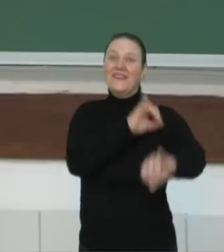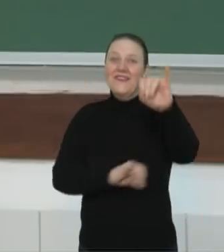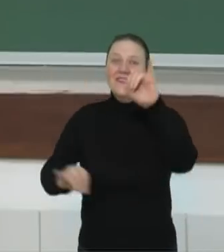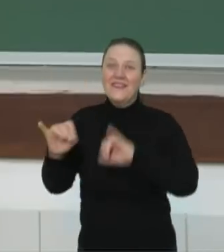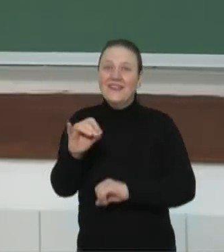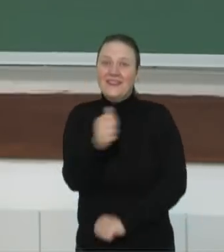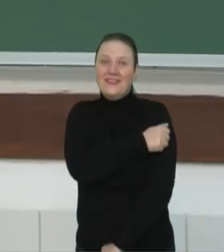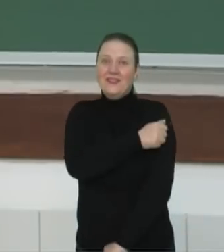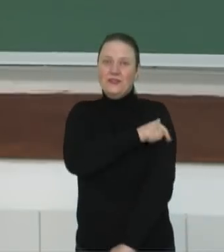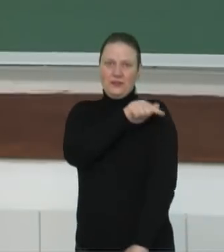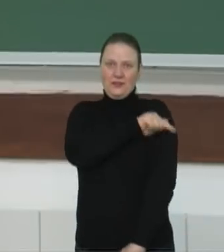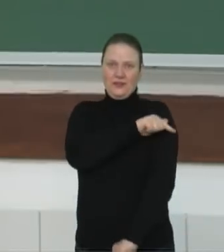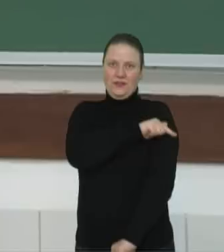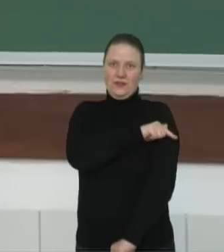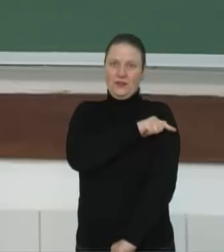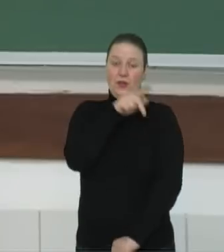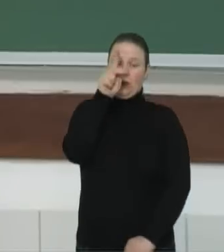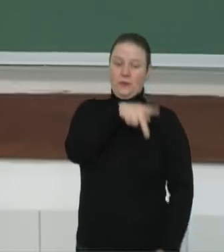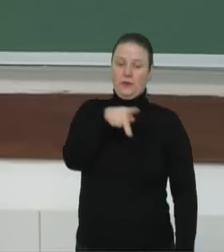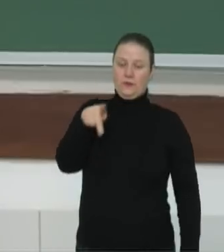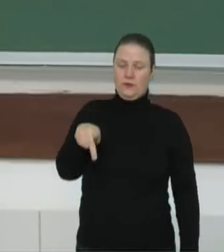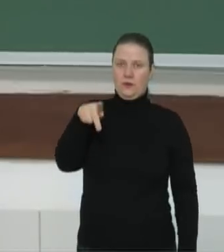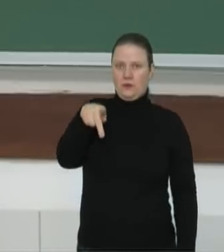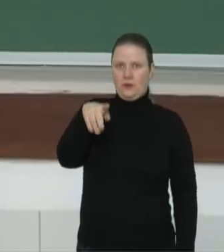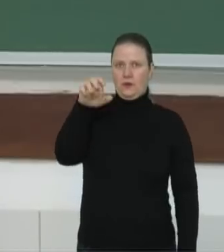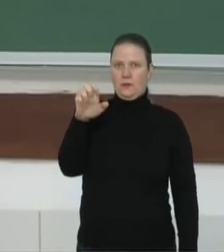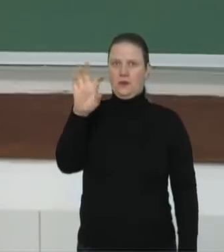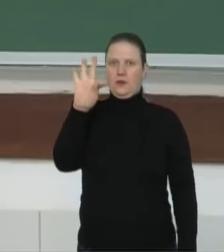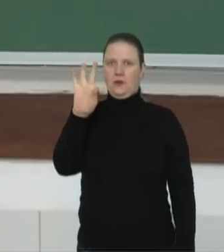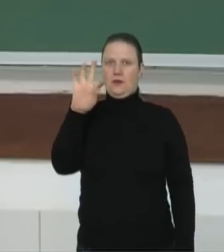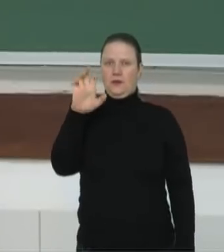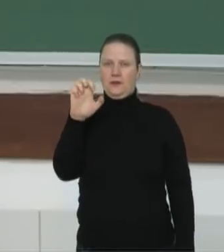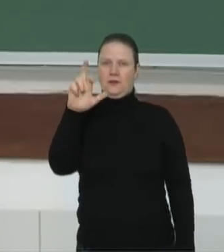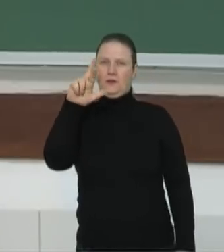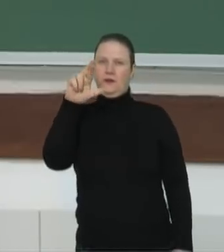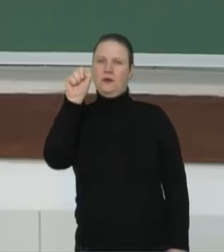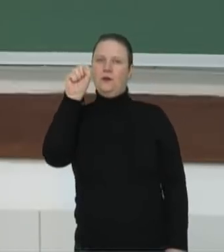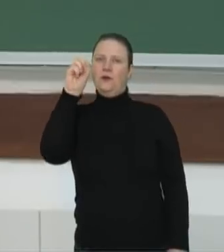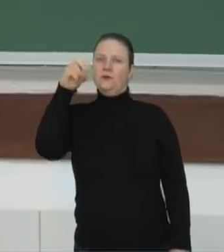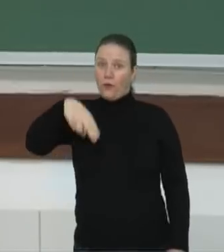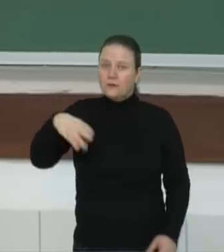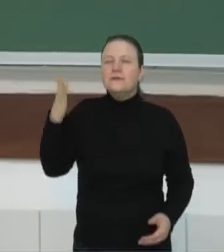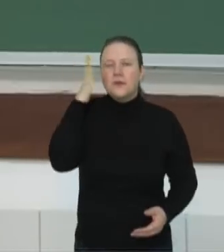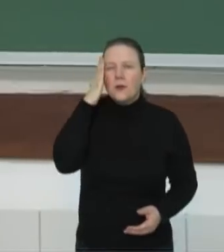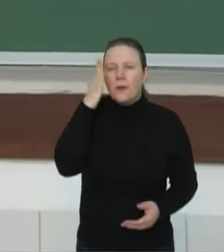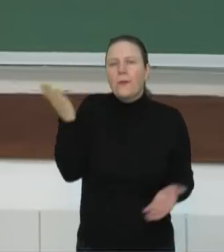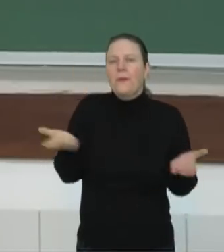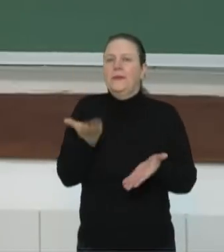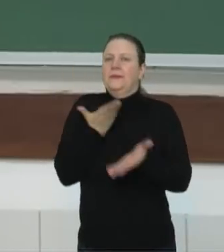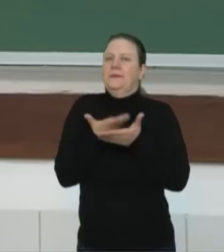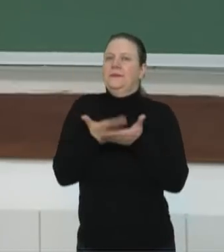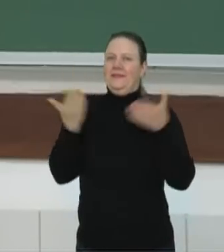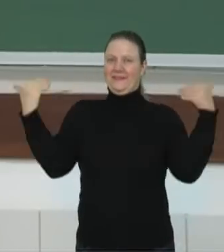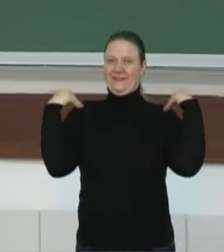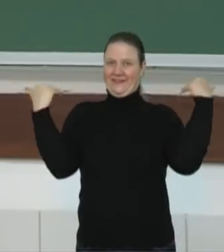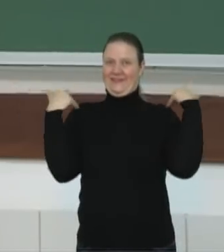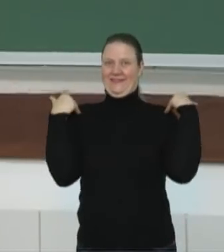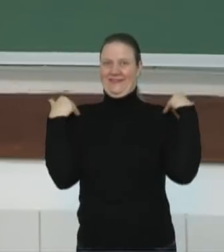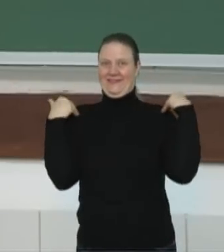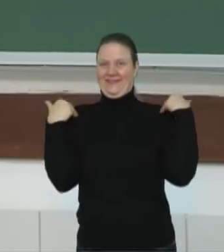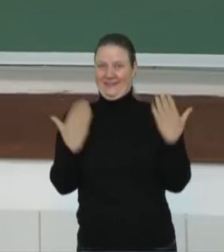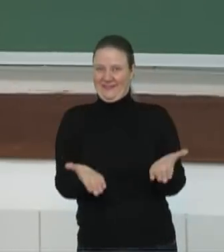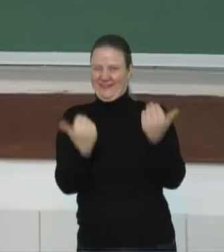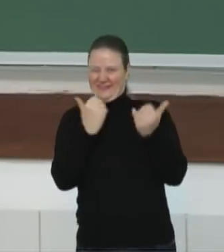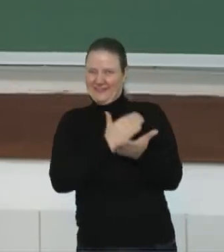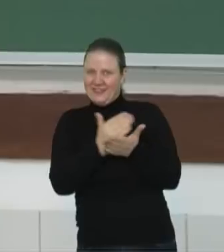Olá, pessoal do 7º ano. Eu sou o professor Peterson e vocês sabem, né? Hoje nós temos aula de Educação Física.